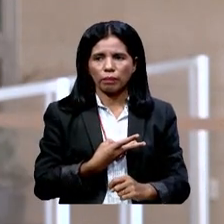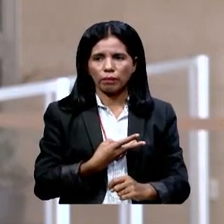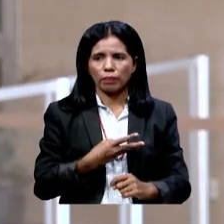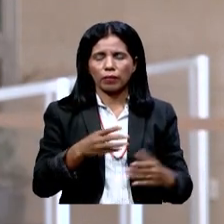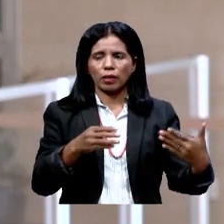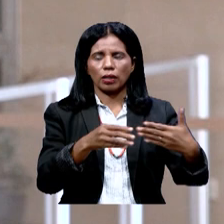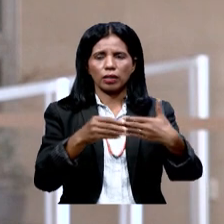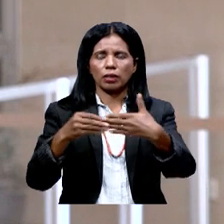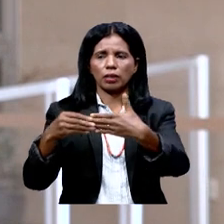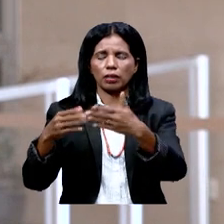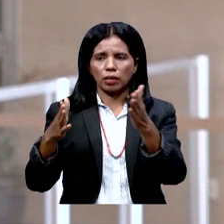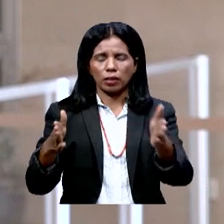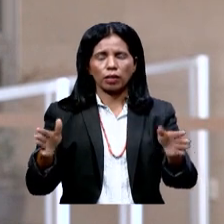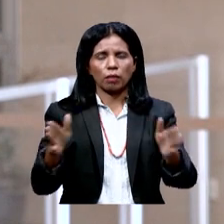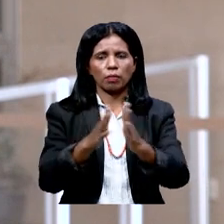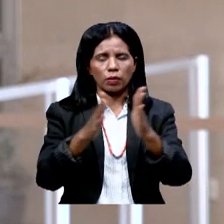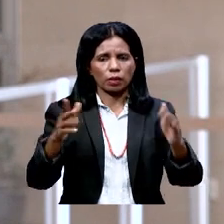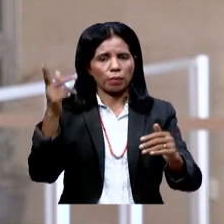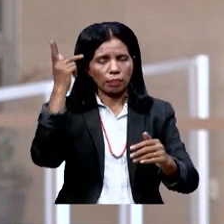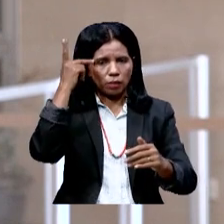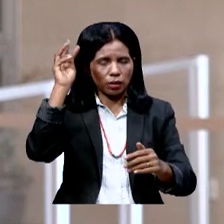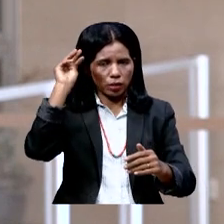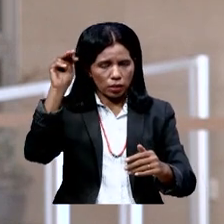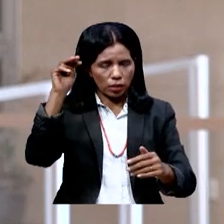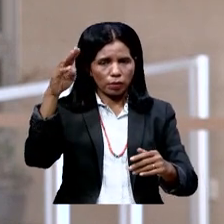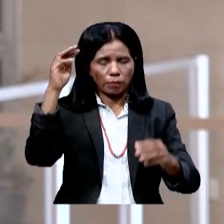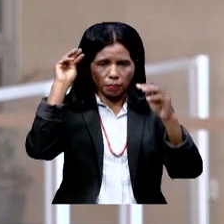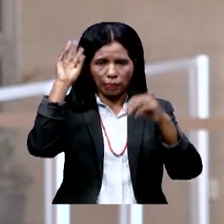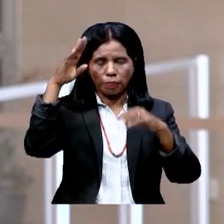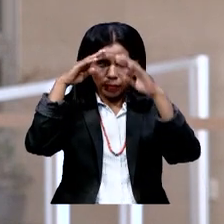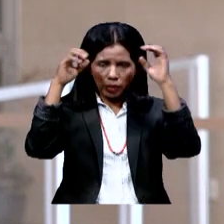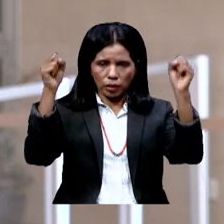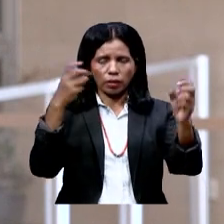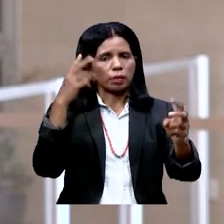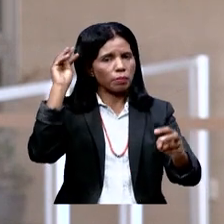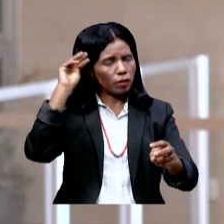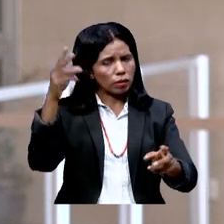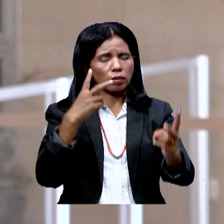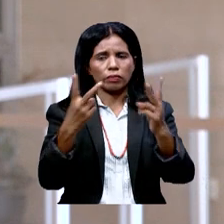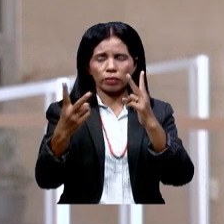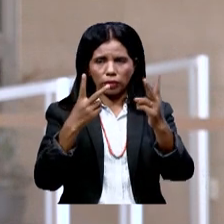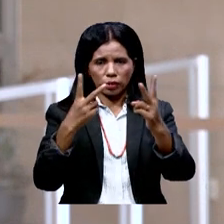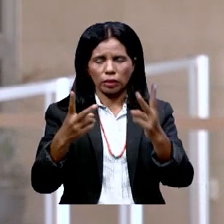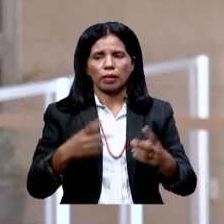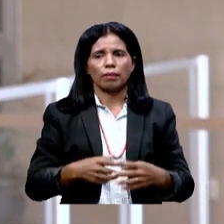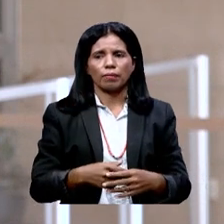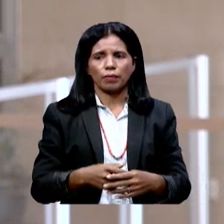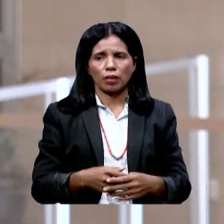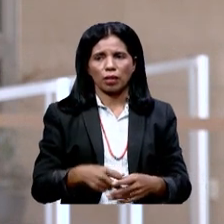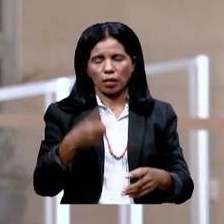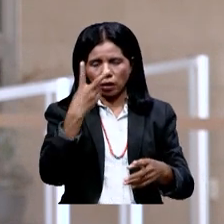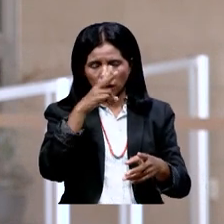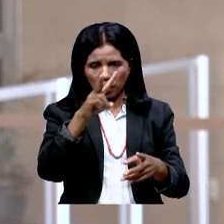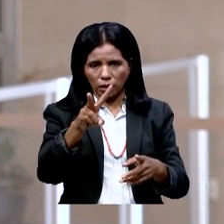líderes Boatsira, seu presidente, seu primeiro-ministro, ministro Balo, mas foi ainda dar para a visita, seu ministro dos estrangeiros, acompanha